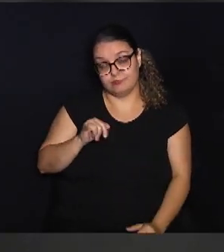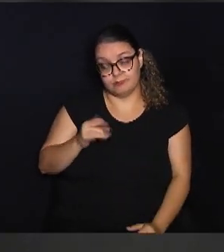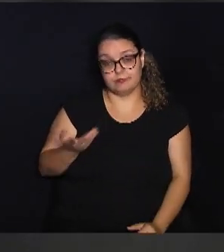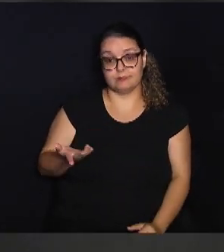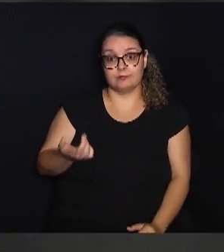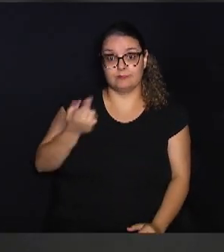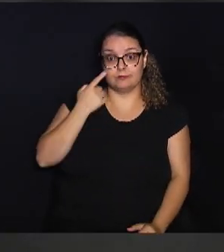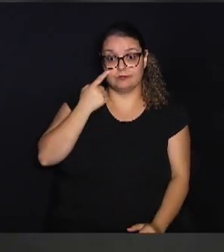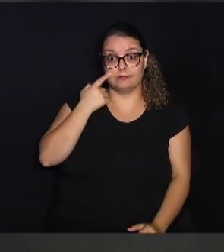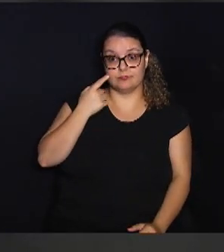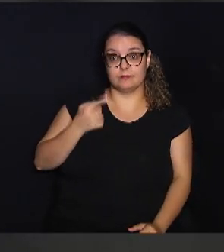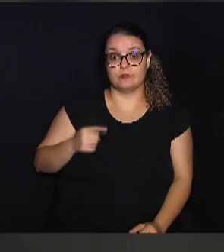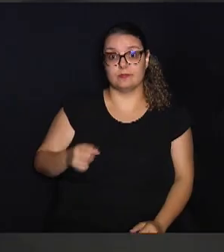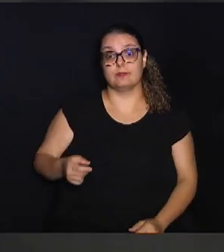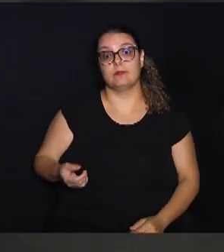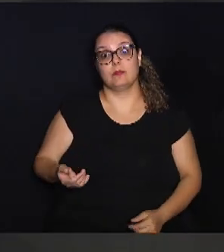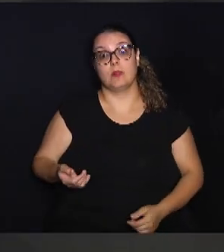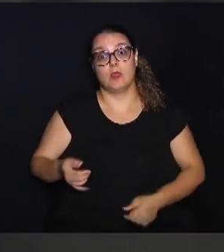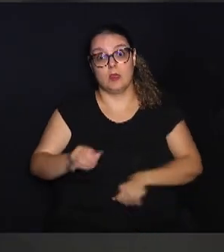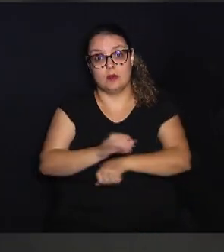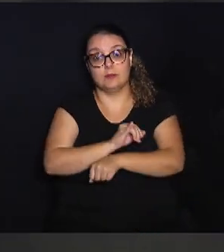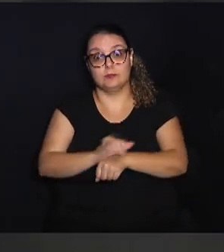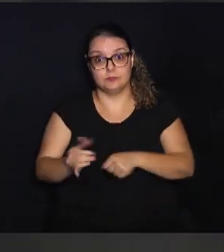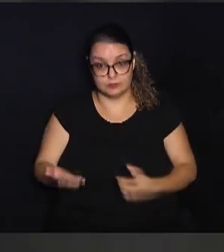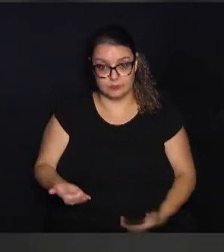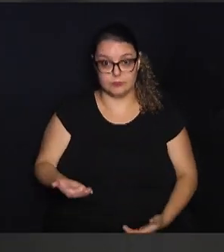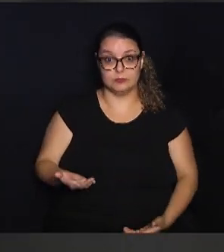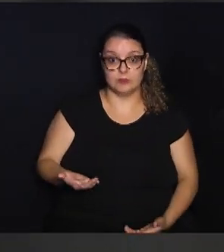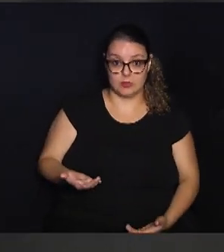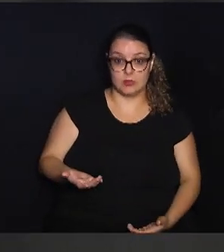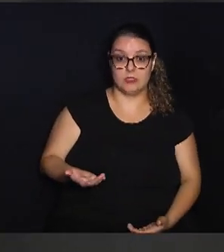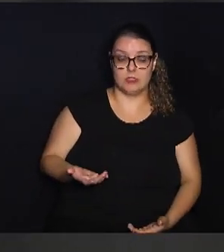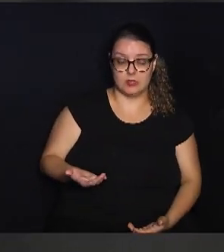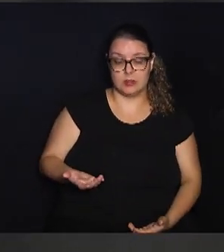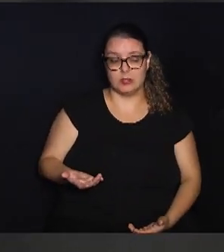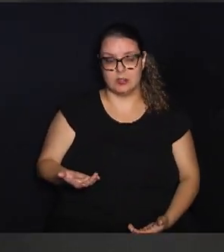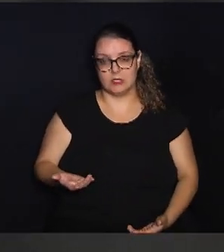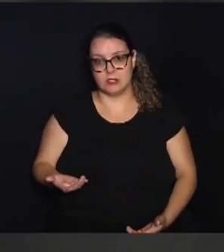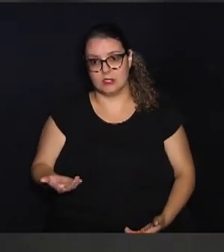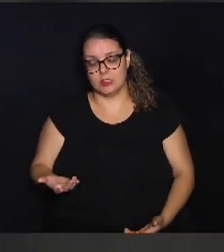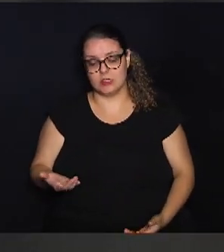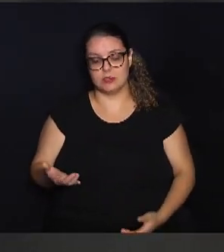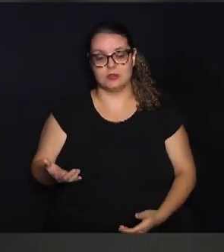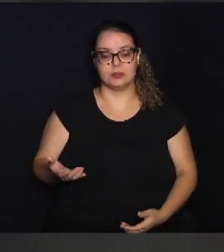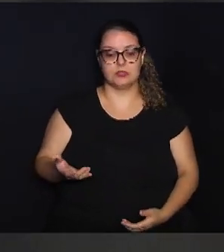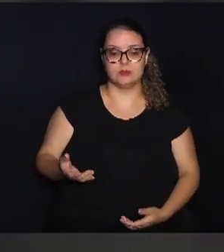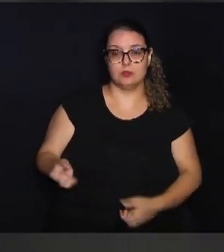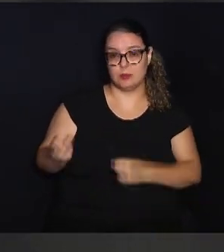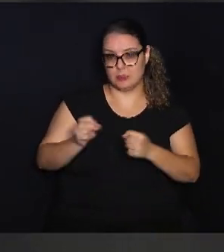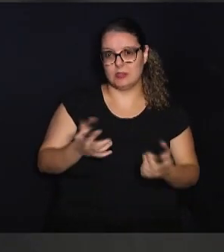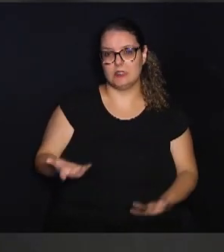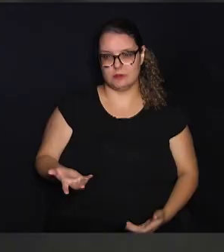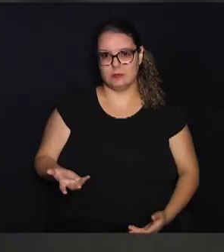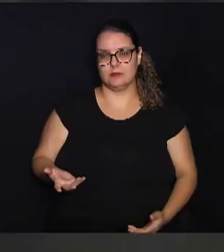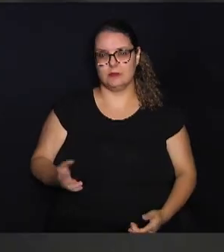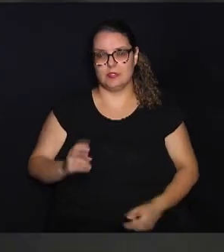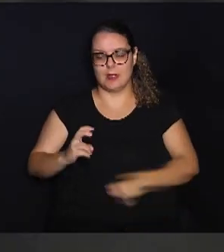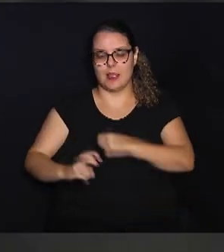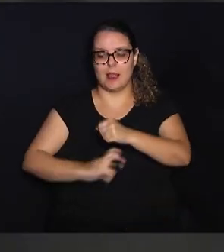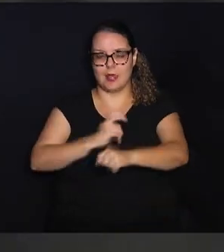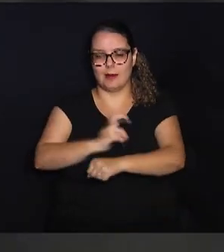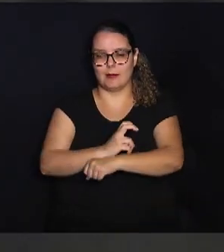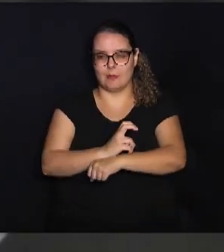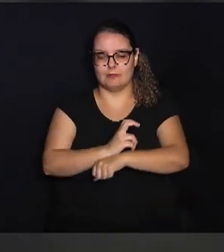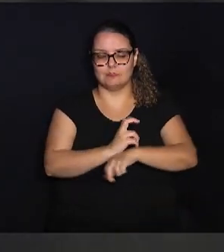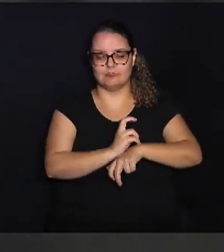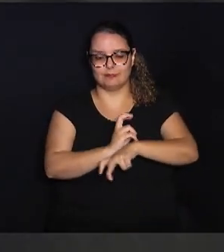o jogo do poder é o fogo amigo, né? Aquela cobra que vai morder teu calcanhar está ali pronta para... Então,